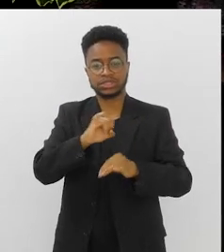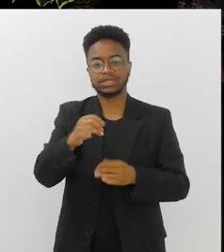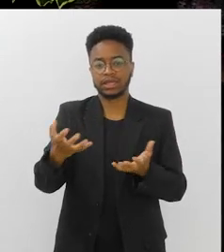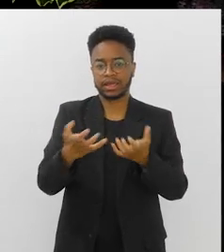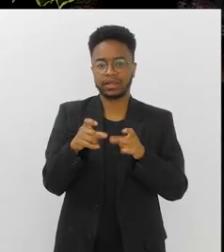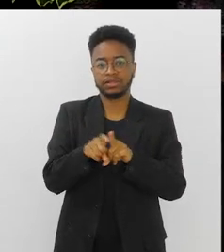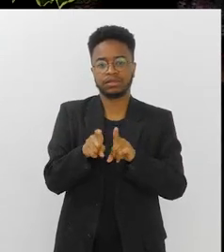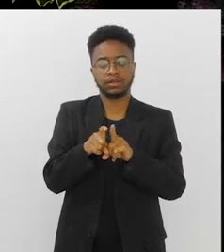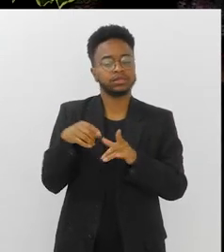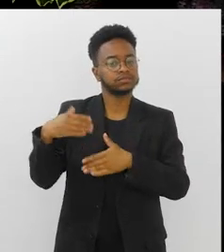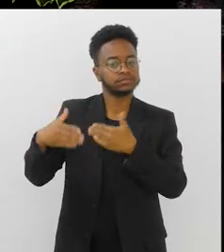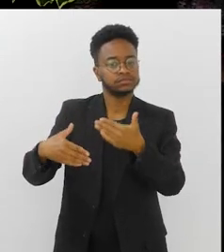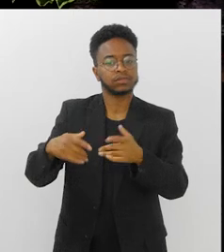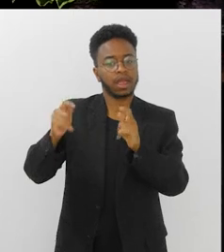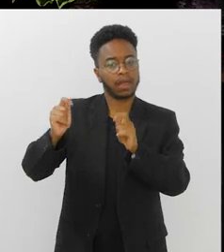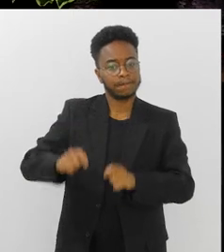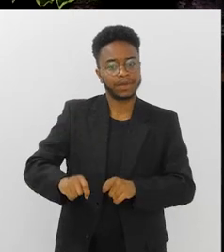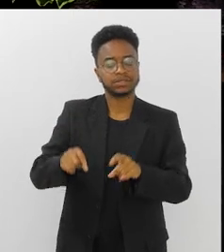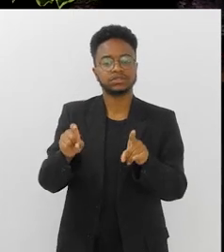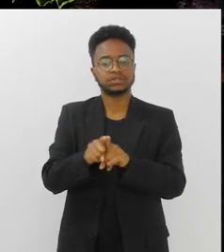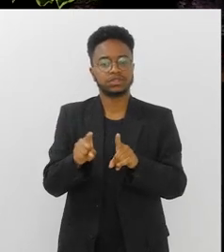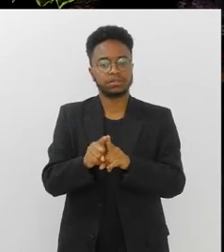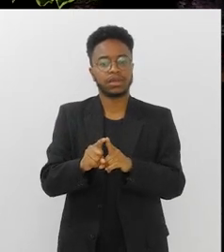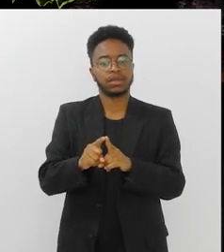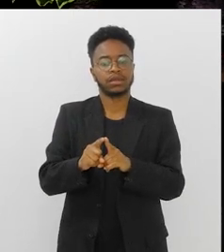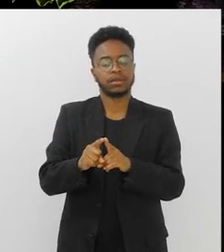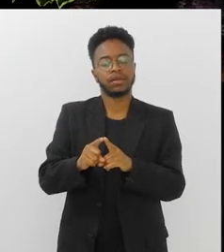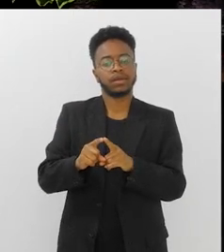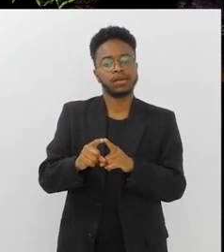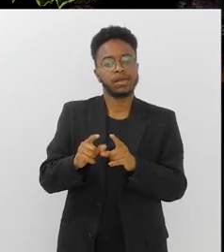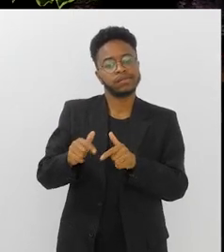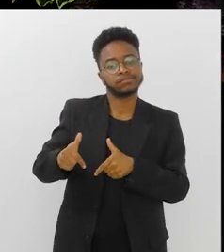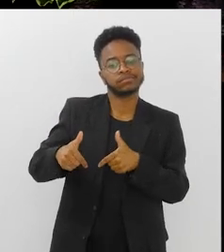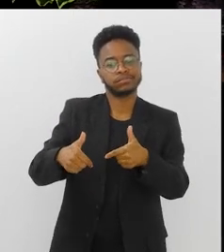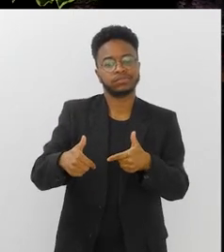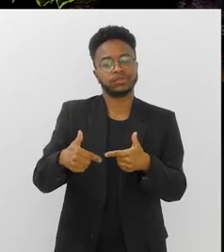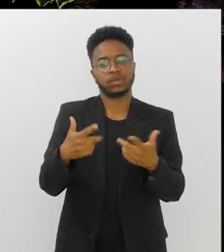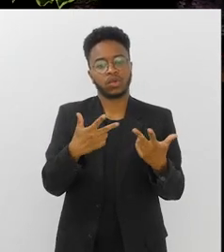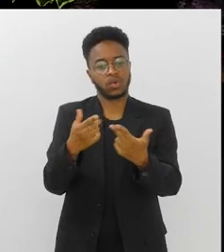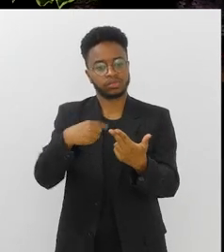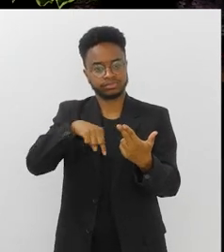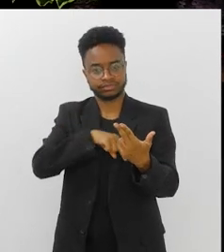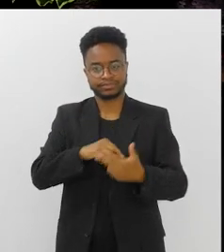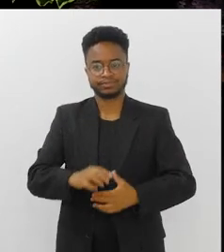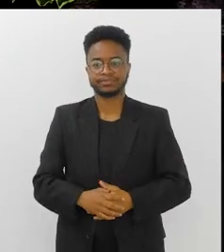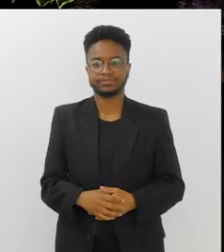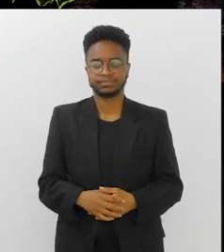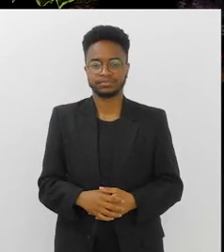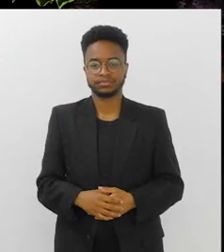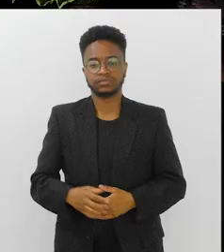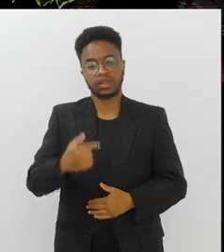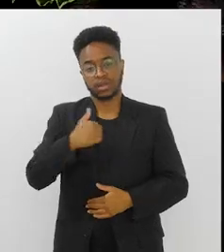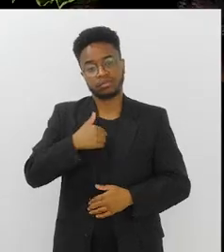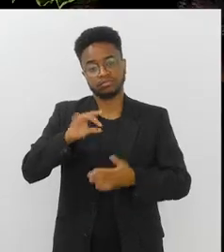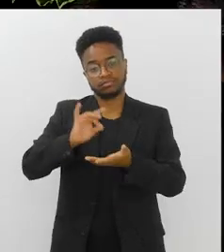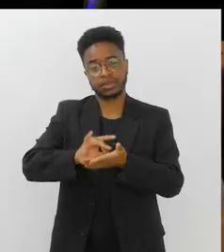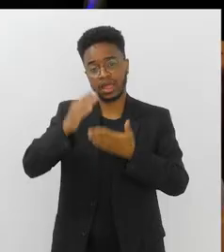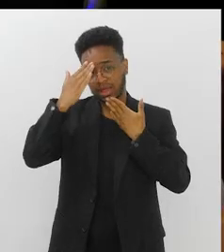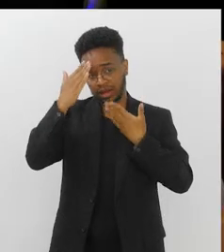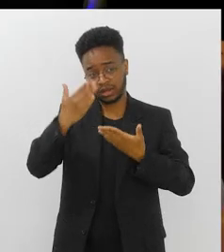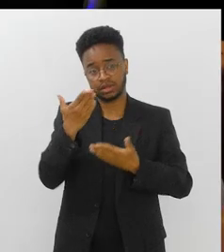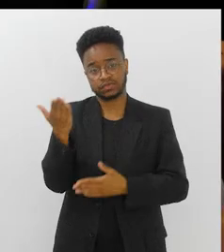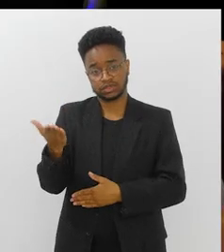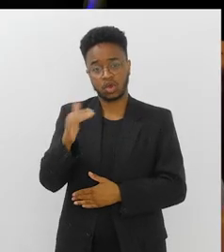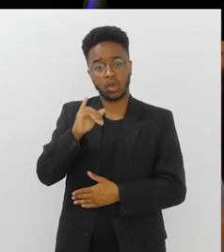que querem também desenvolver as suas capacidades as suas habilidades que todos nós temos né Eu que agradeço